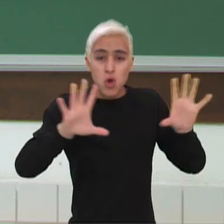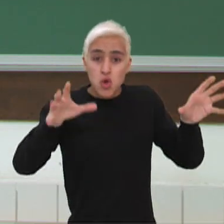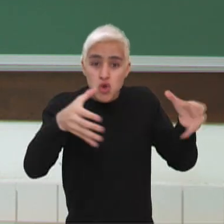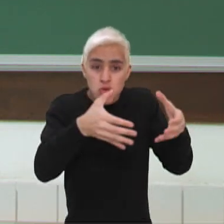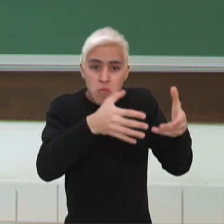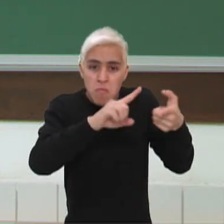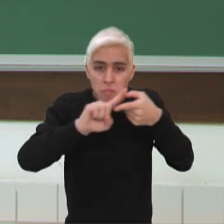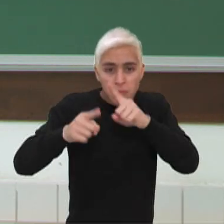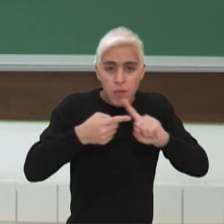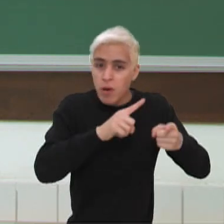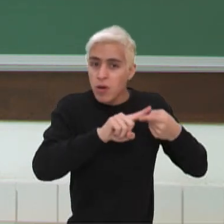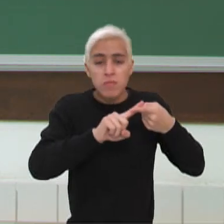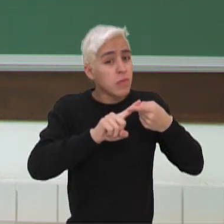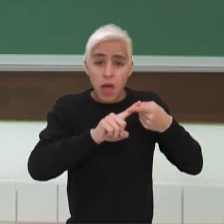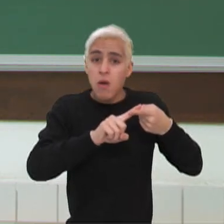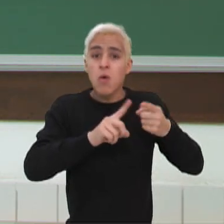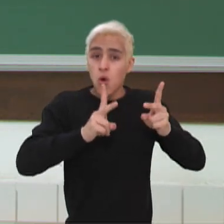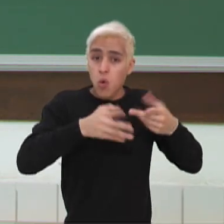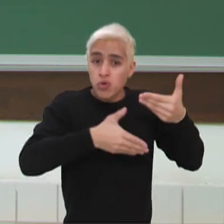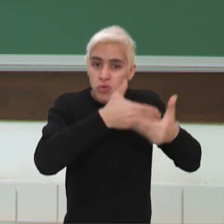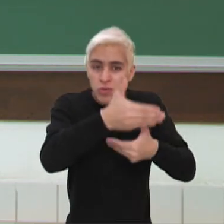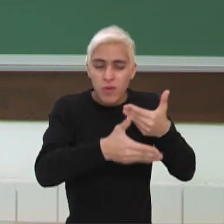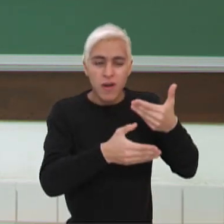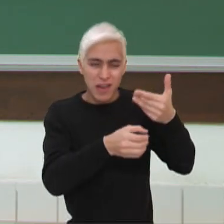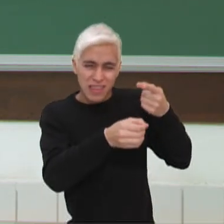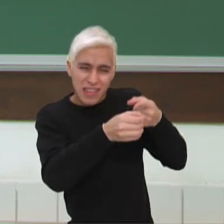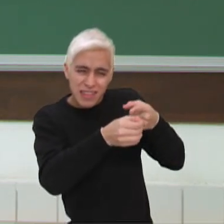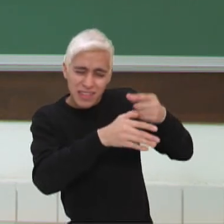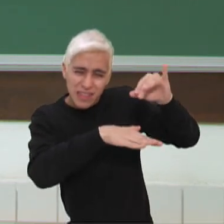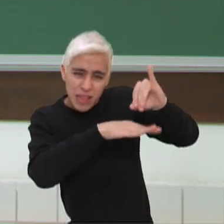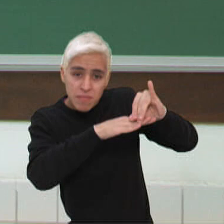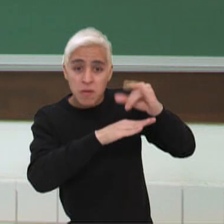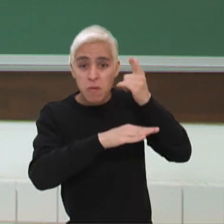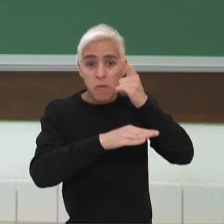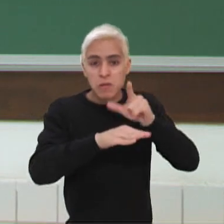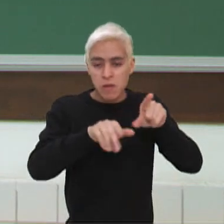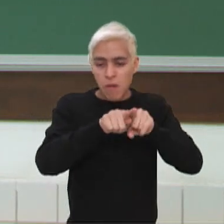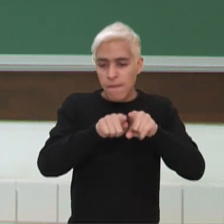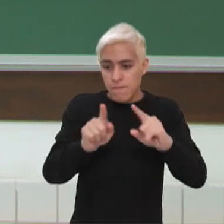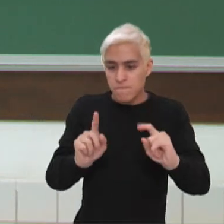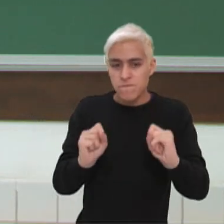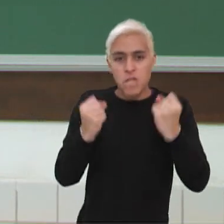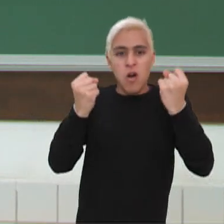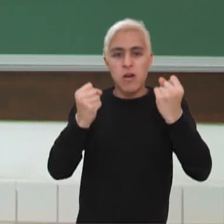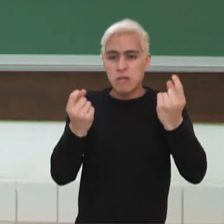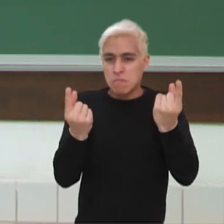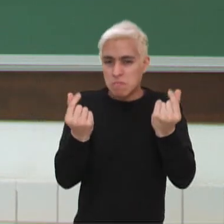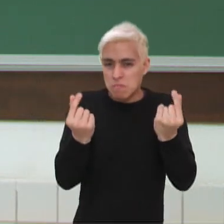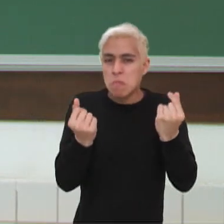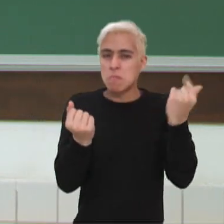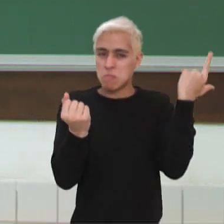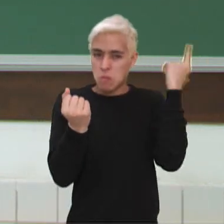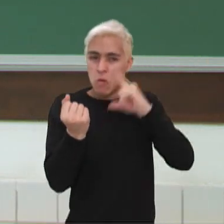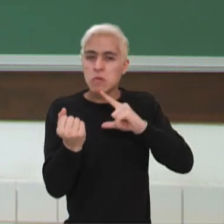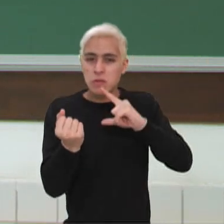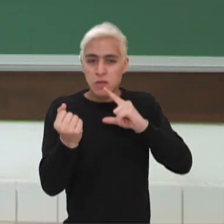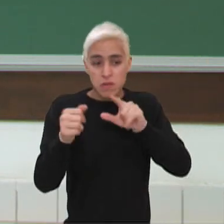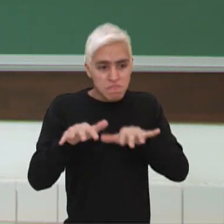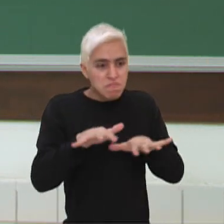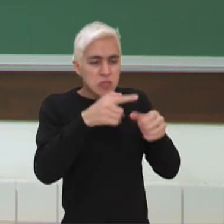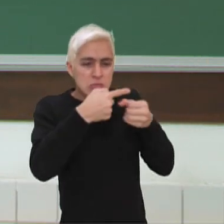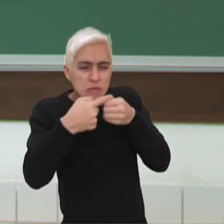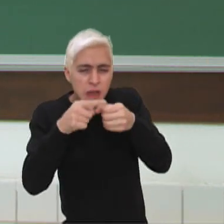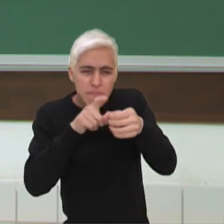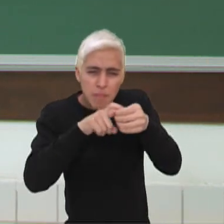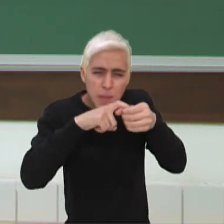não acabou, Atenas se beneficiou com isso, se tornou mais forte, mais poderosa entre as